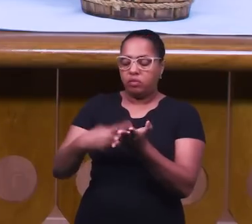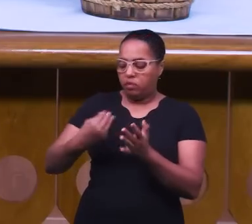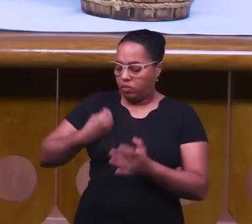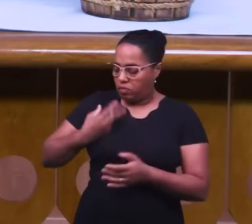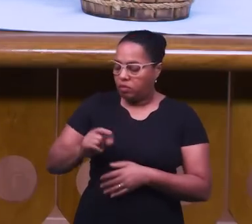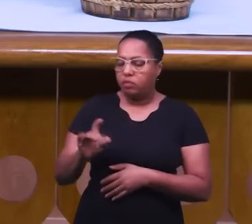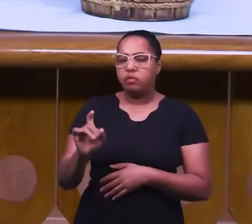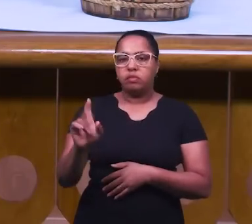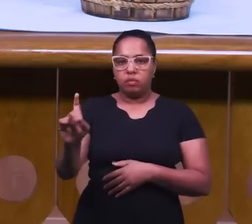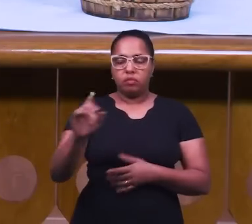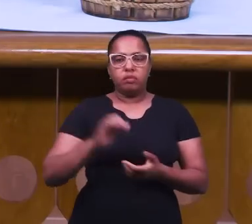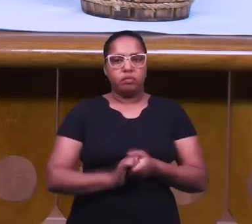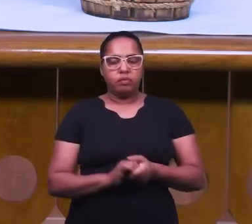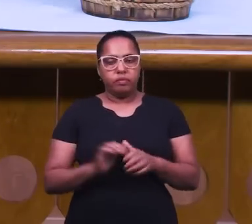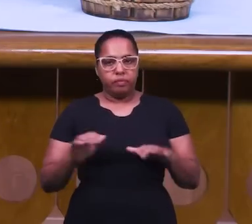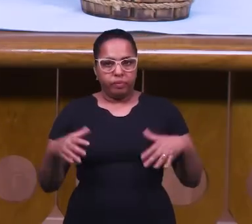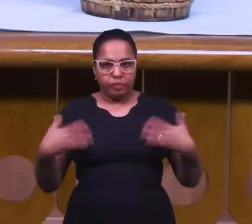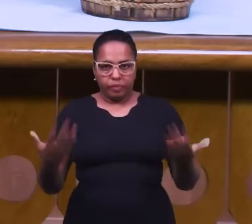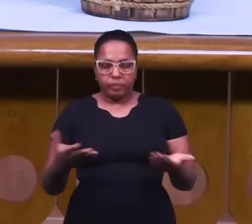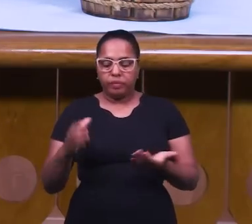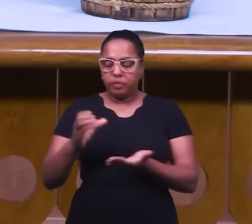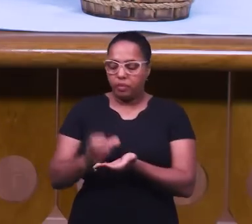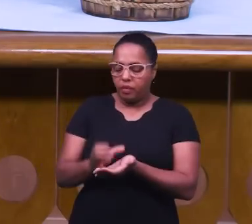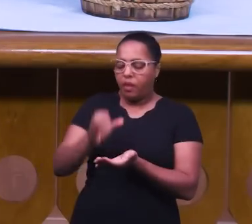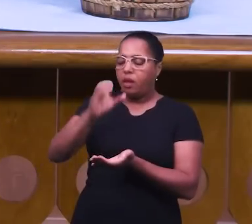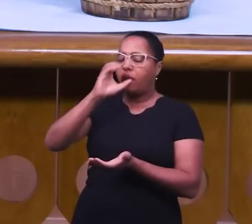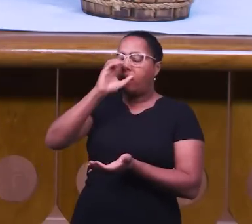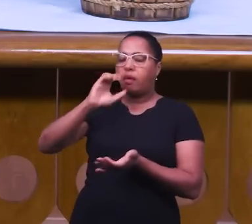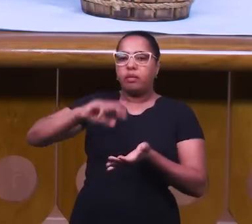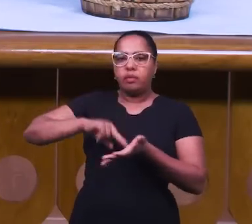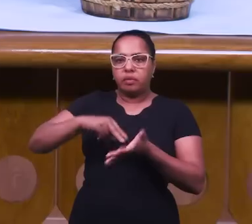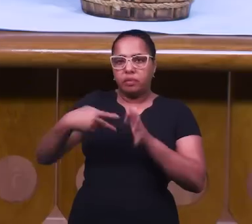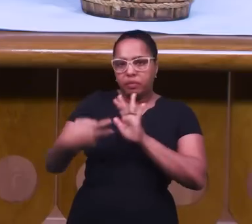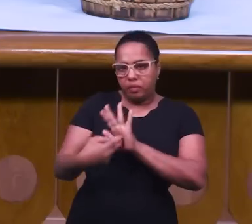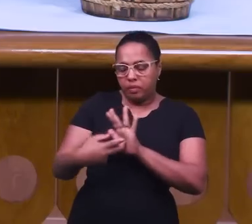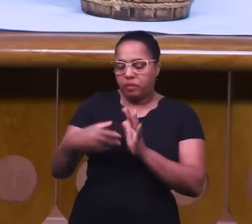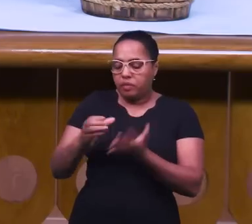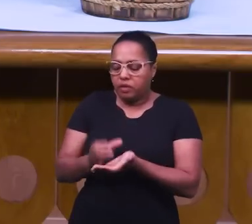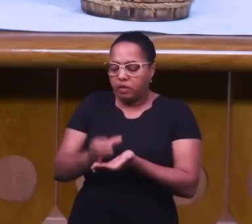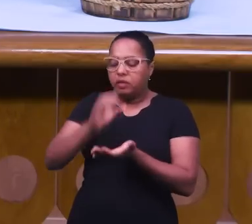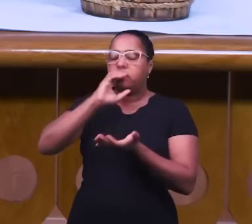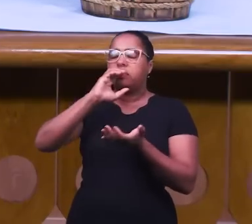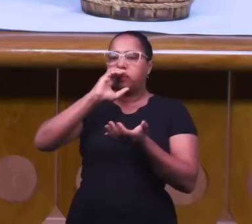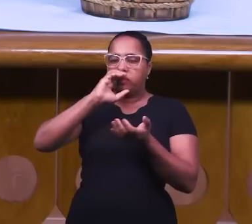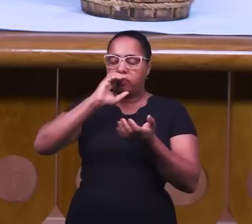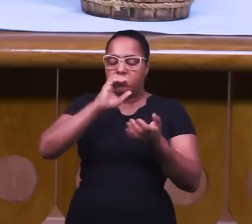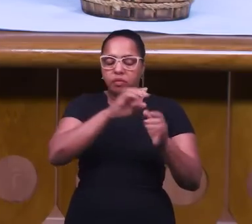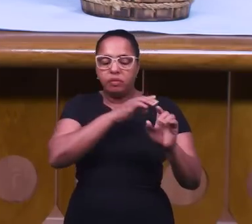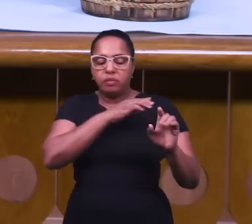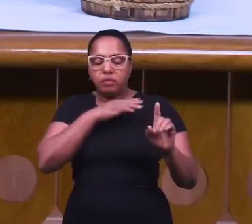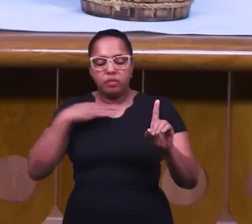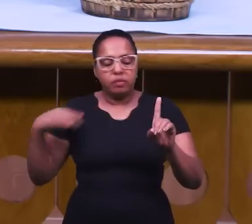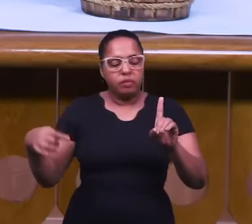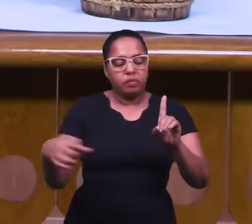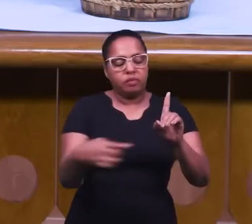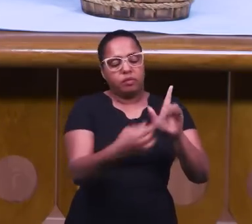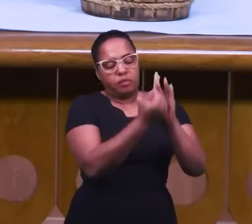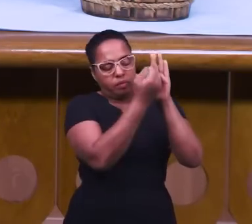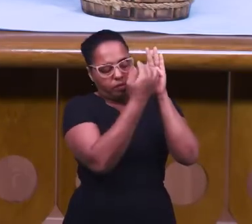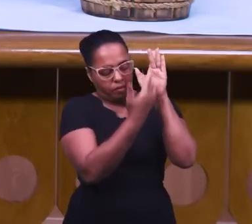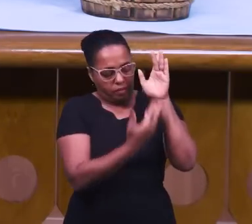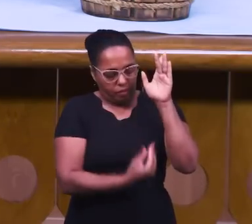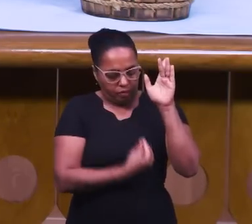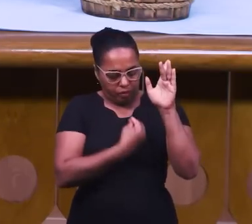destinados à vida eterna. Então, beber do cálice significa beber do sangue de Jesus, ou seja, beber